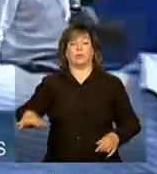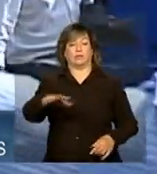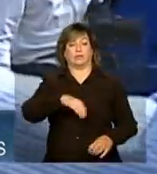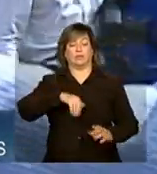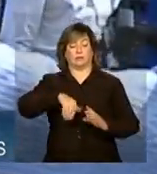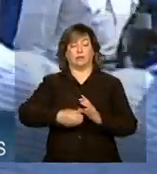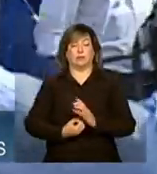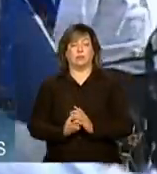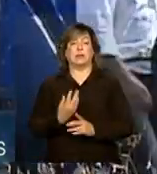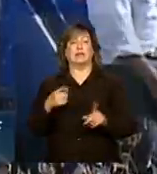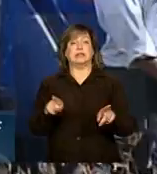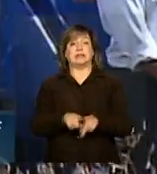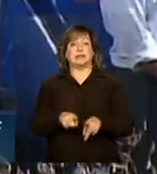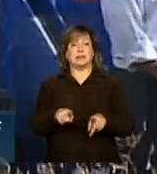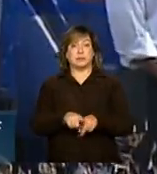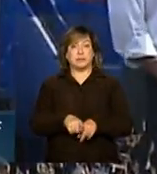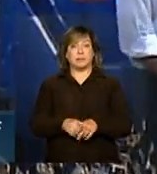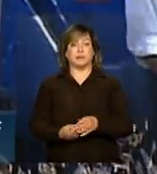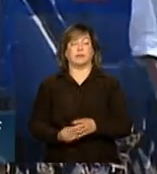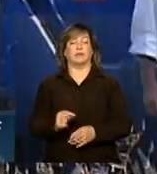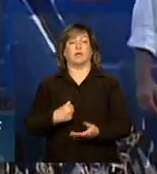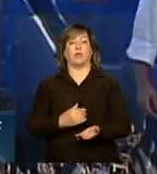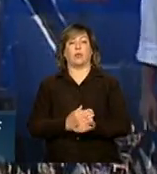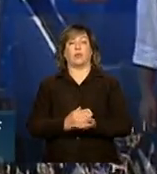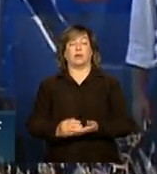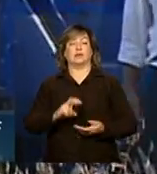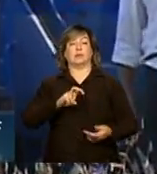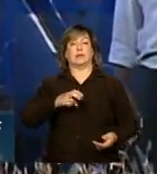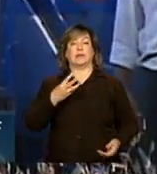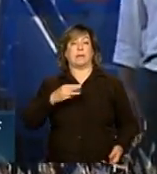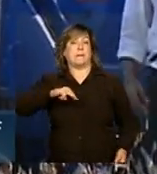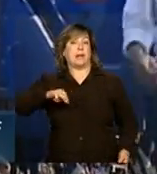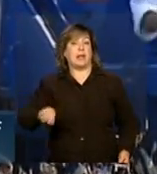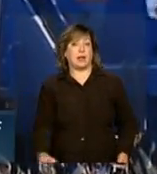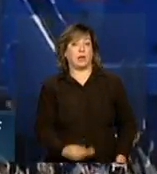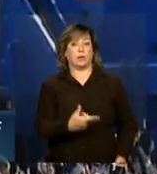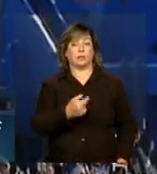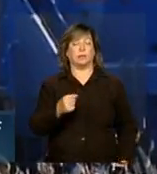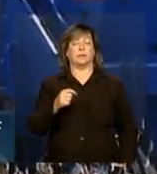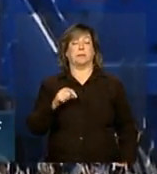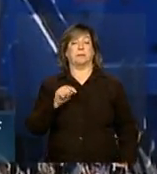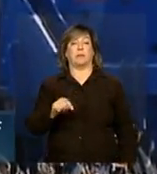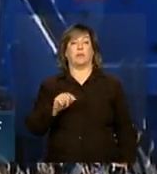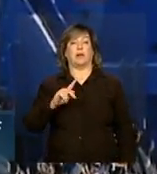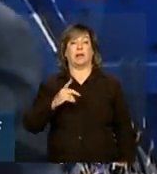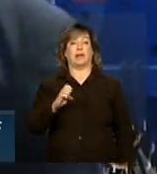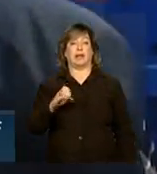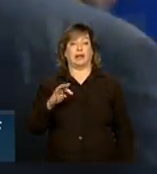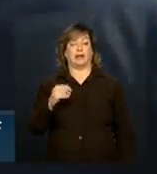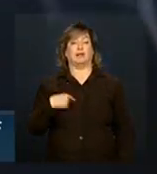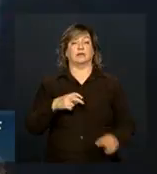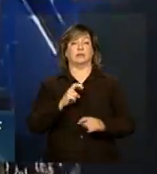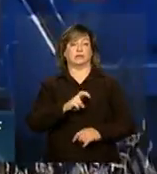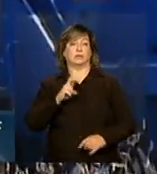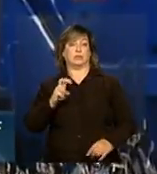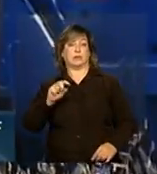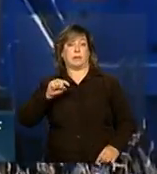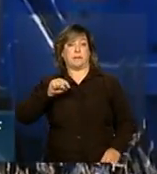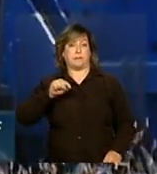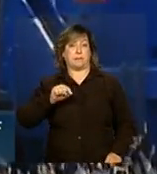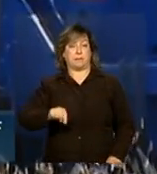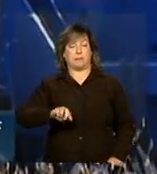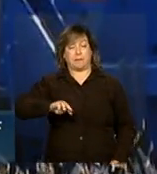aumentou passou aí de 53.200 mil he para 55 milhões me